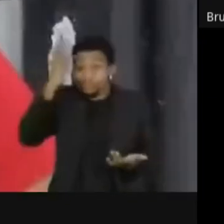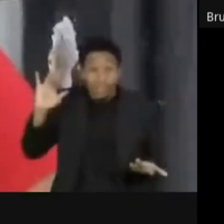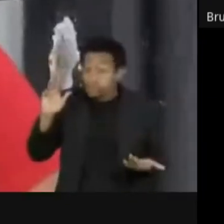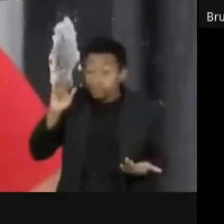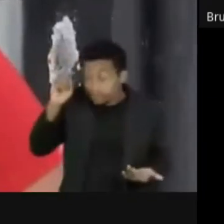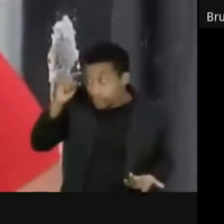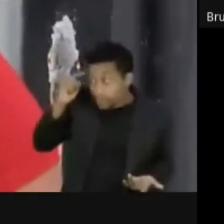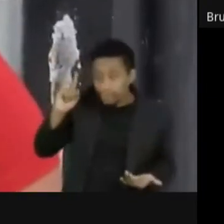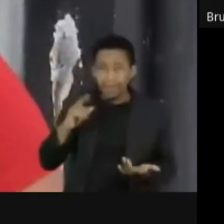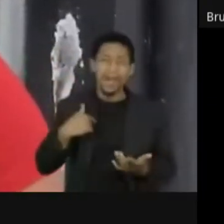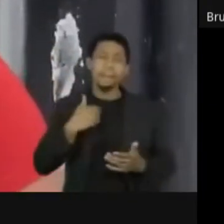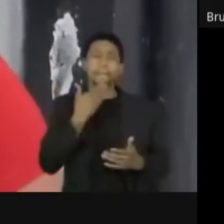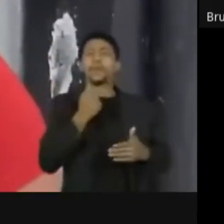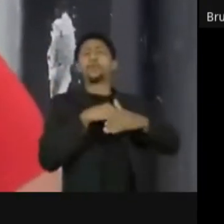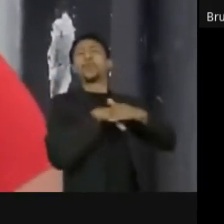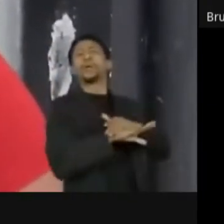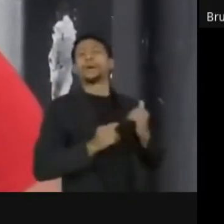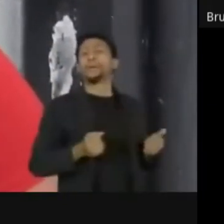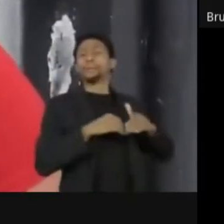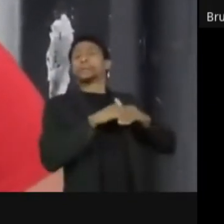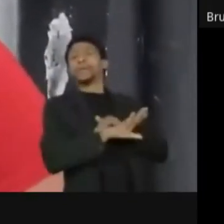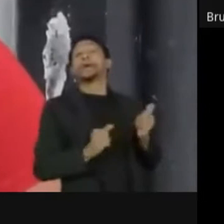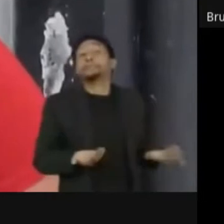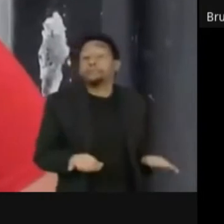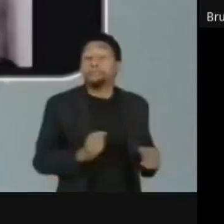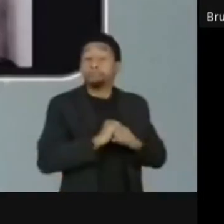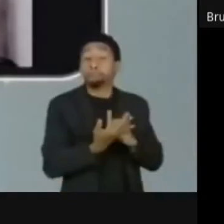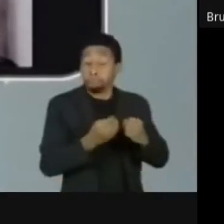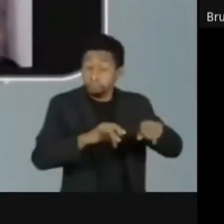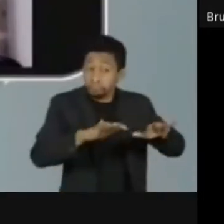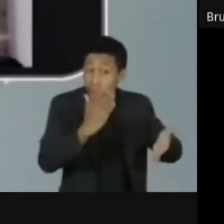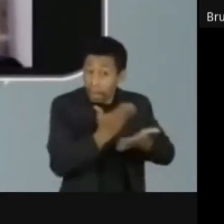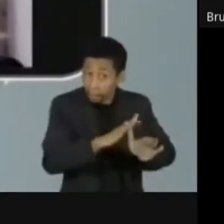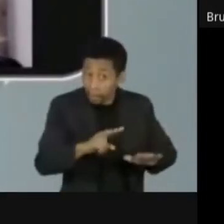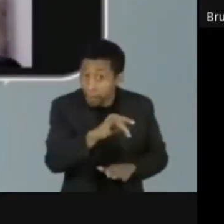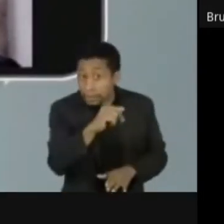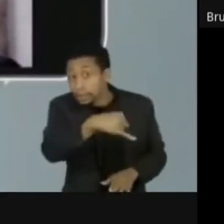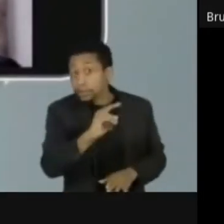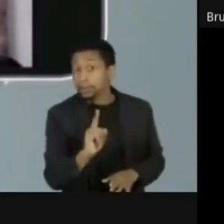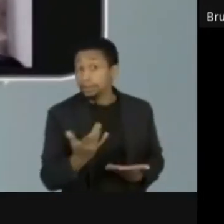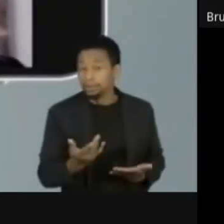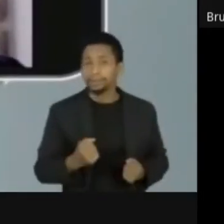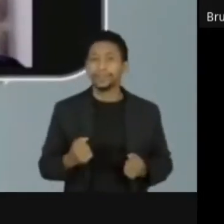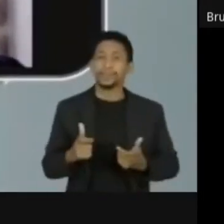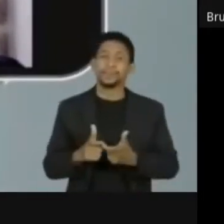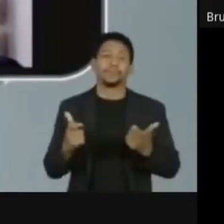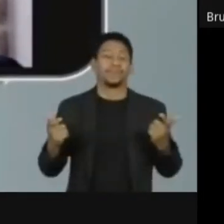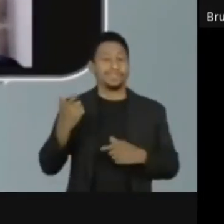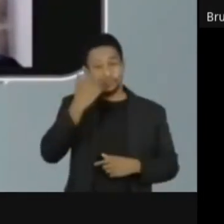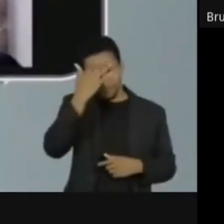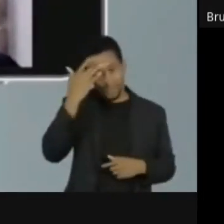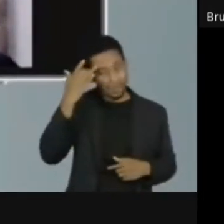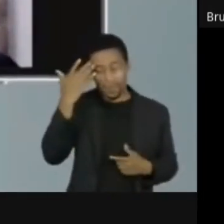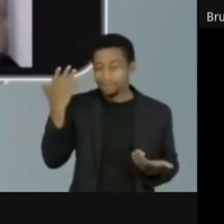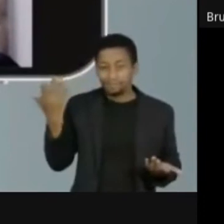pensei ainda. Eu acho que prefiro guardar mesmo. Ninguém sabe também se vai passar mesmo ou não, né? As pessoas ainda não estão procurando muitas informações